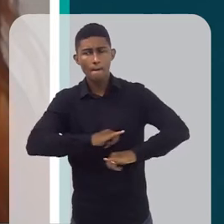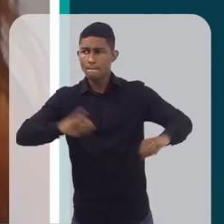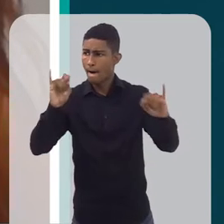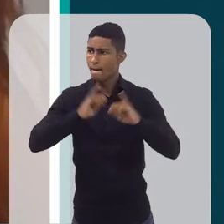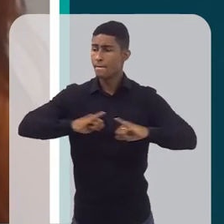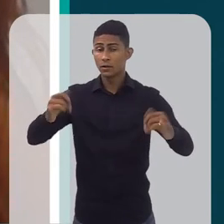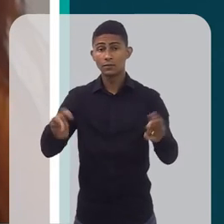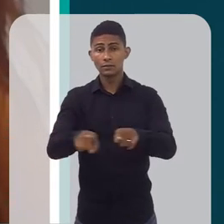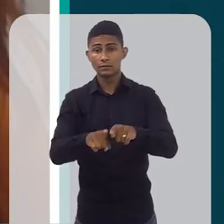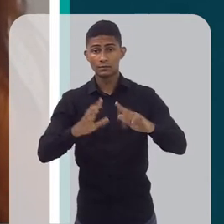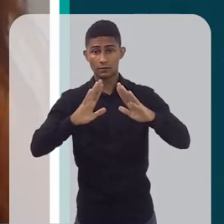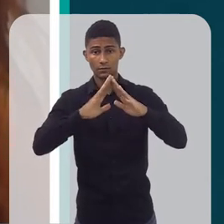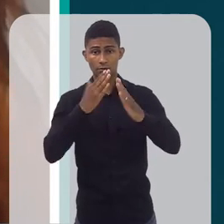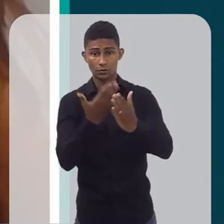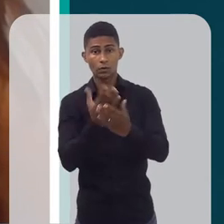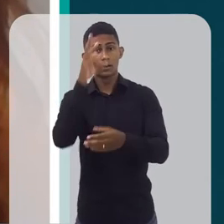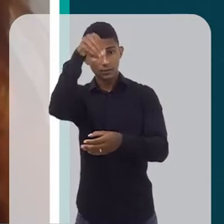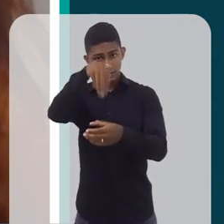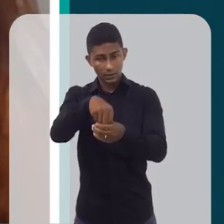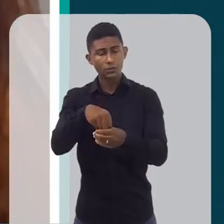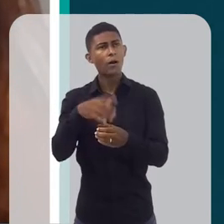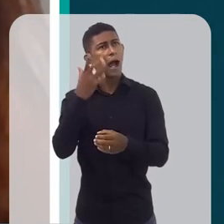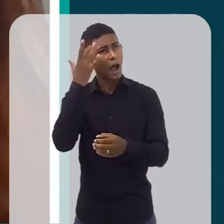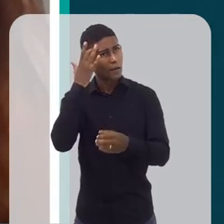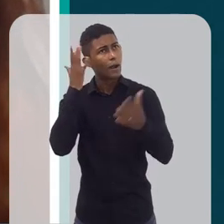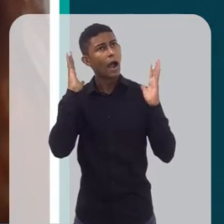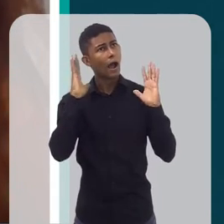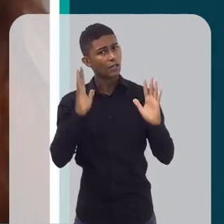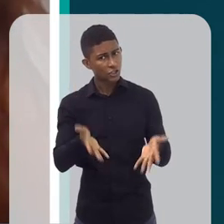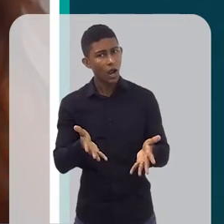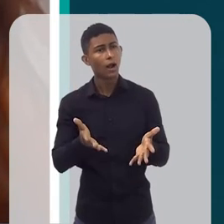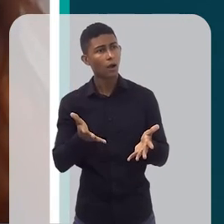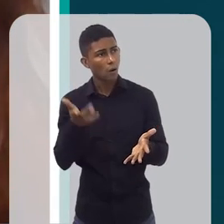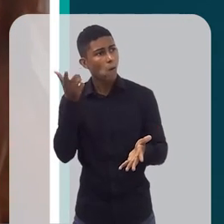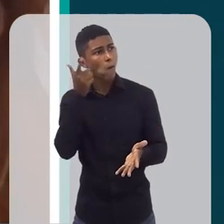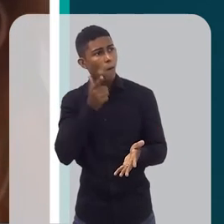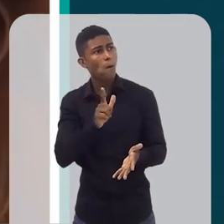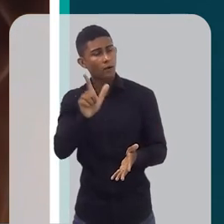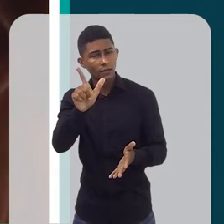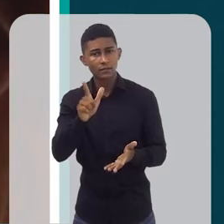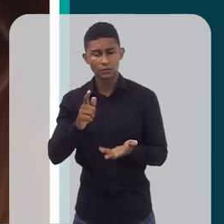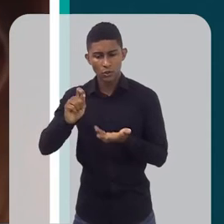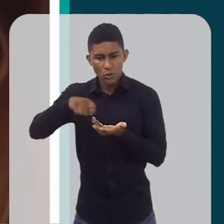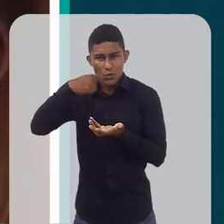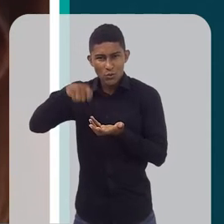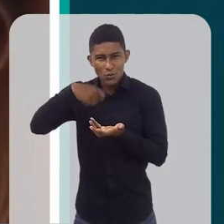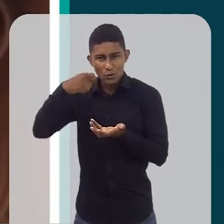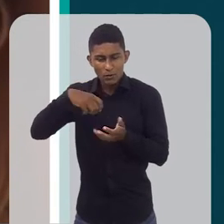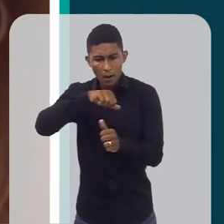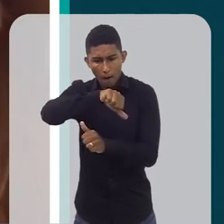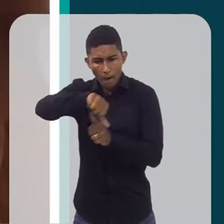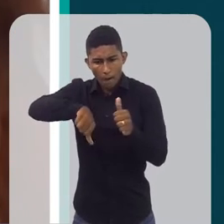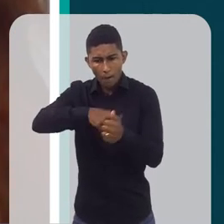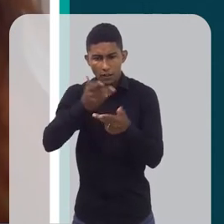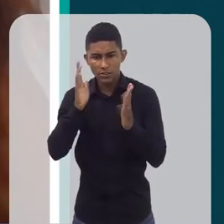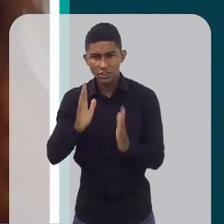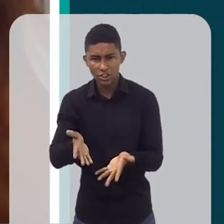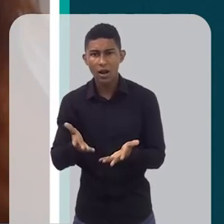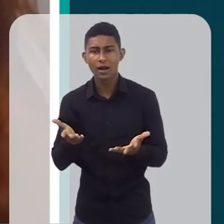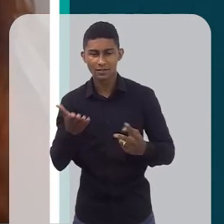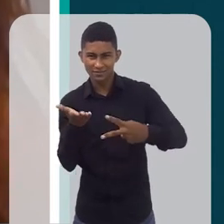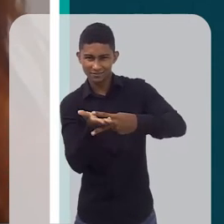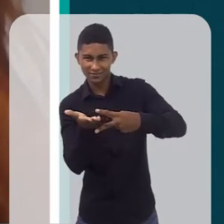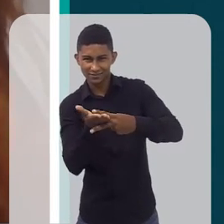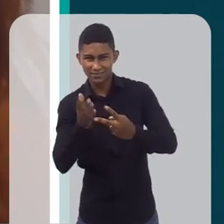Eu acho que a escola também ela está mudando um pouco o que é oferecido para as crianças, né?